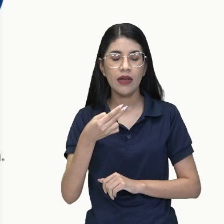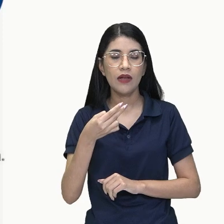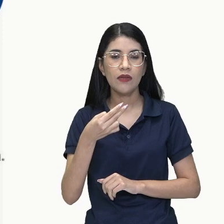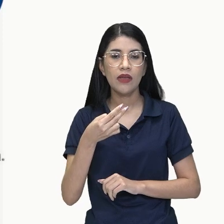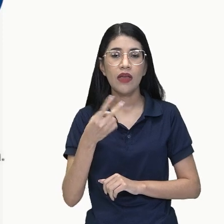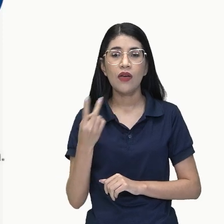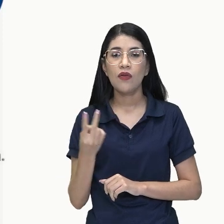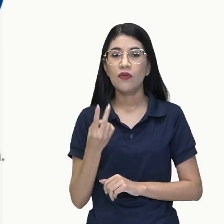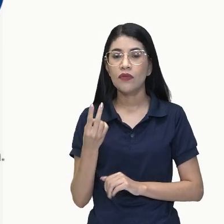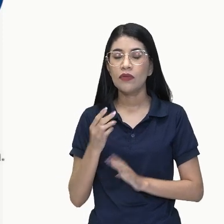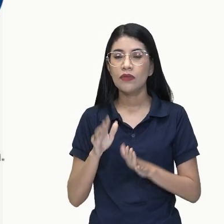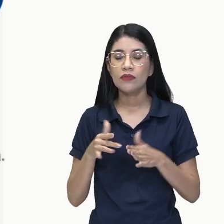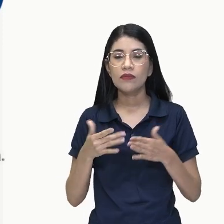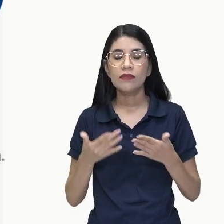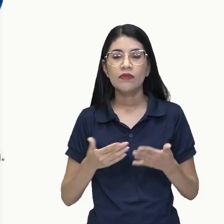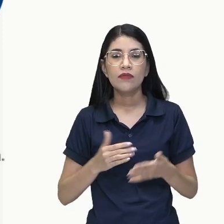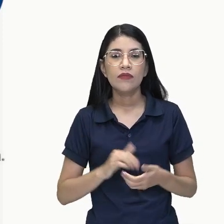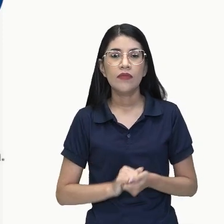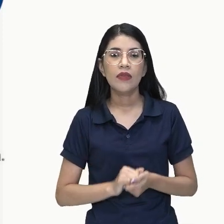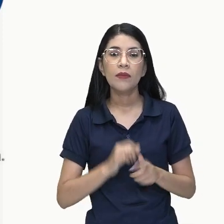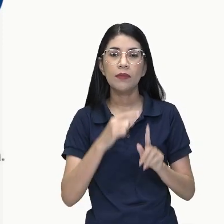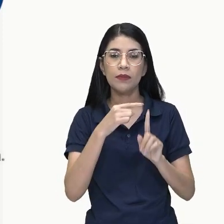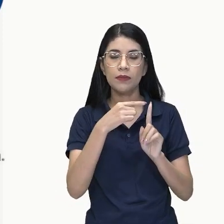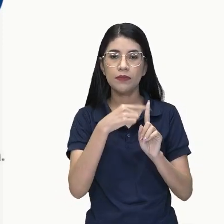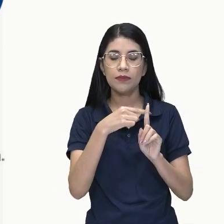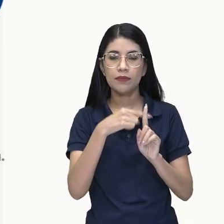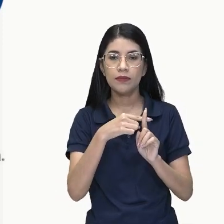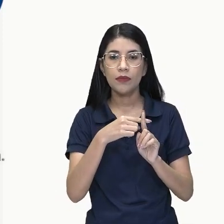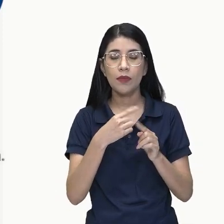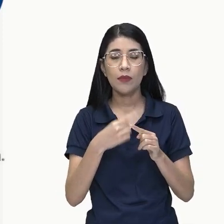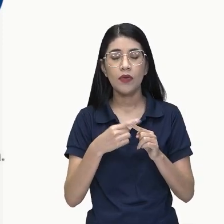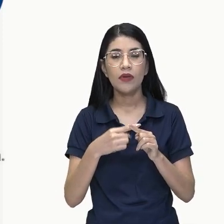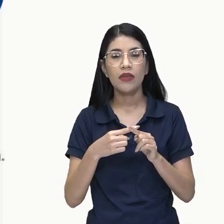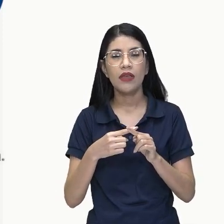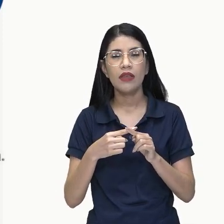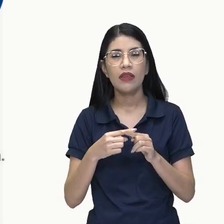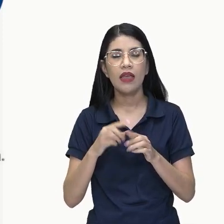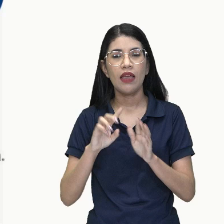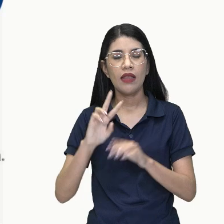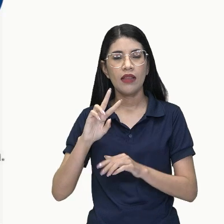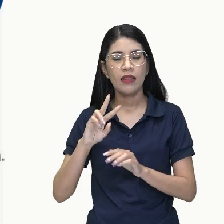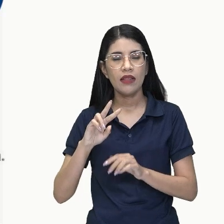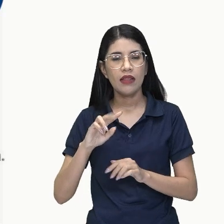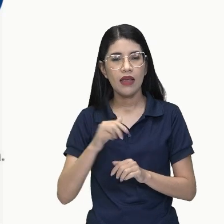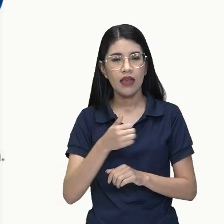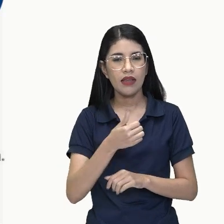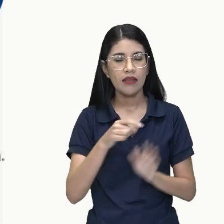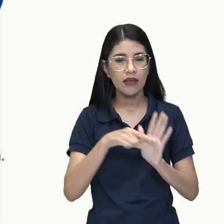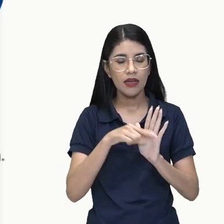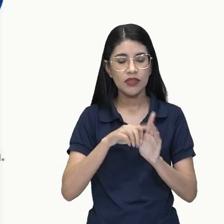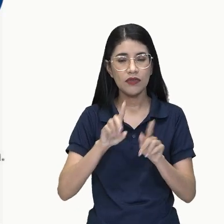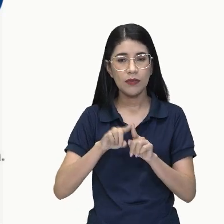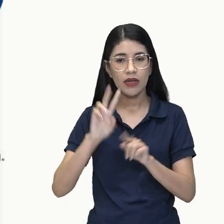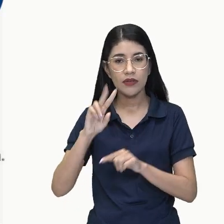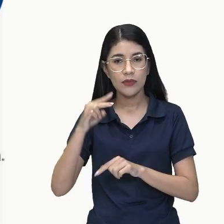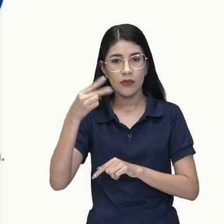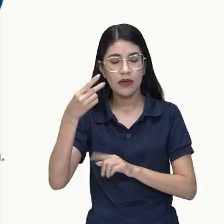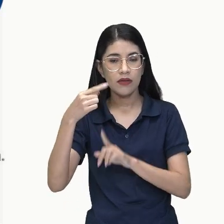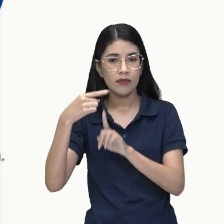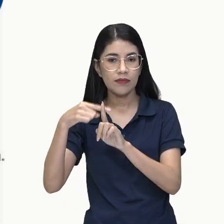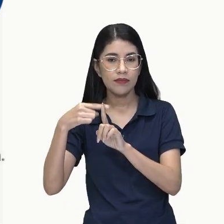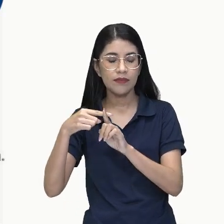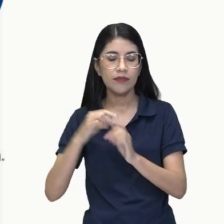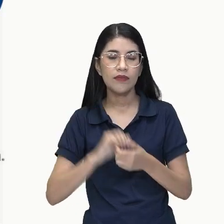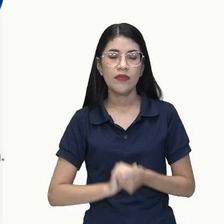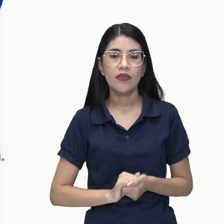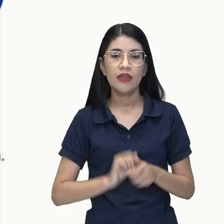um valor positivo, tá? Porque a base é negativa, mas o expoente é par, que é o 2. Então, o resultado aqui do delta,